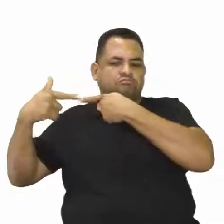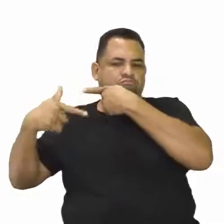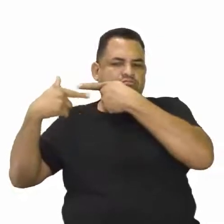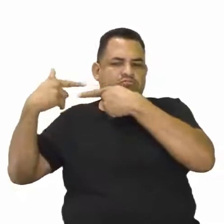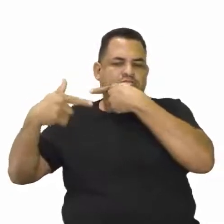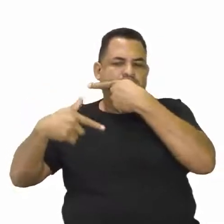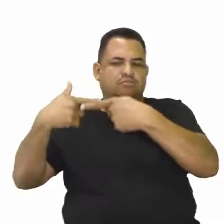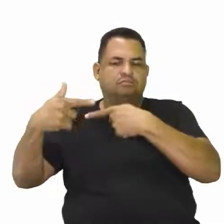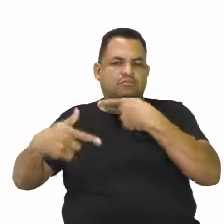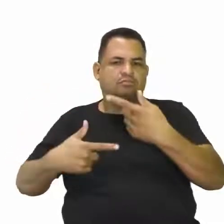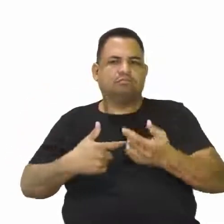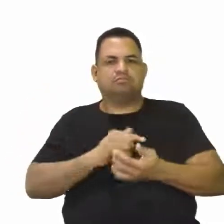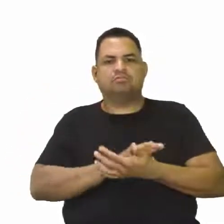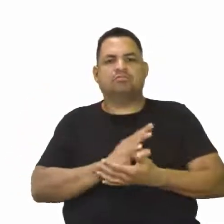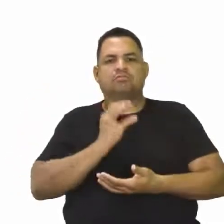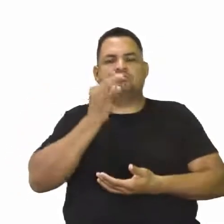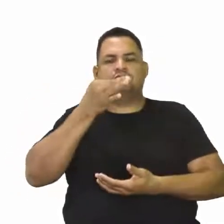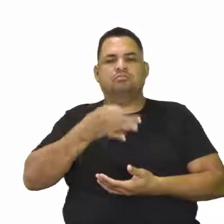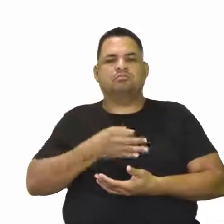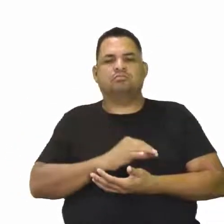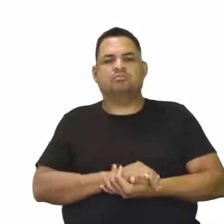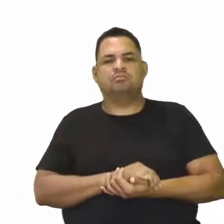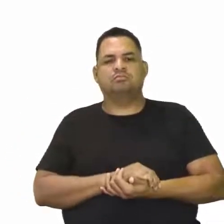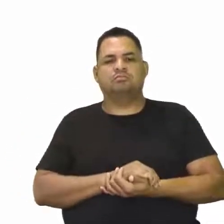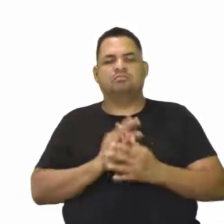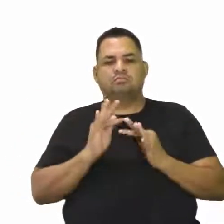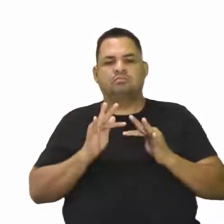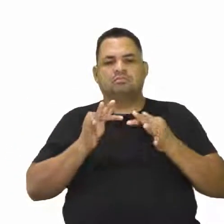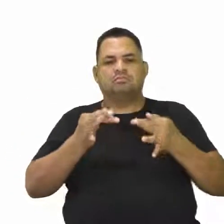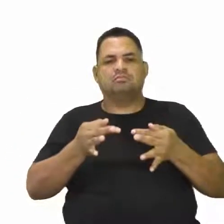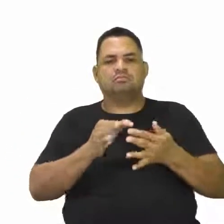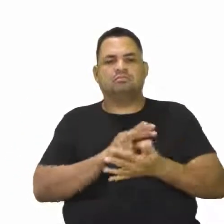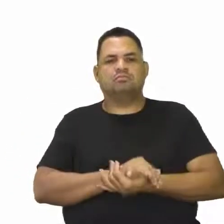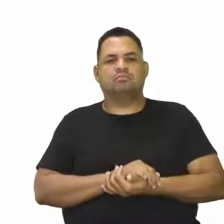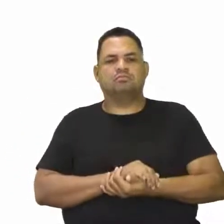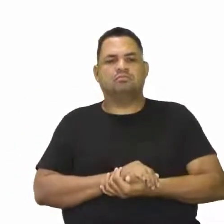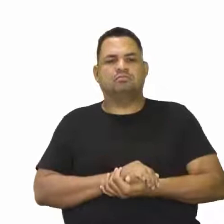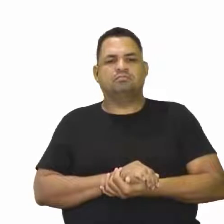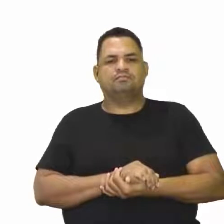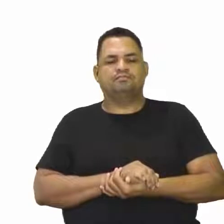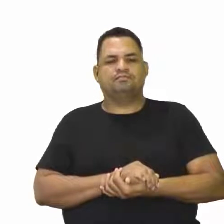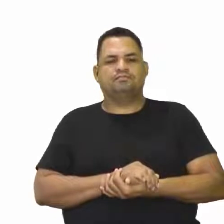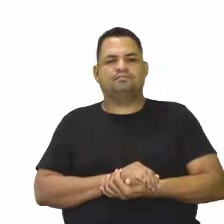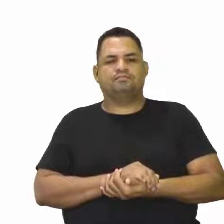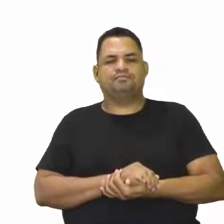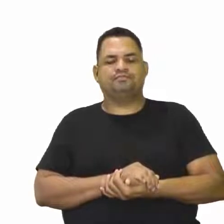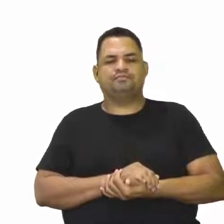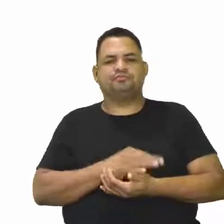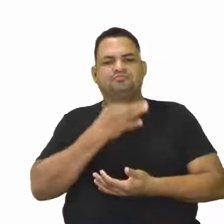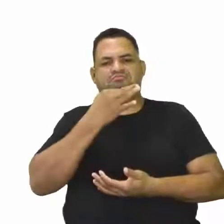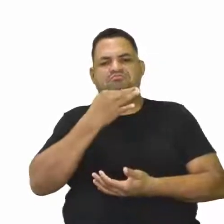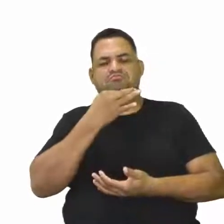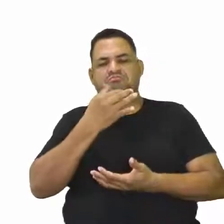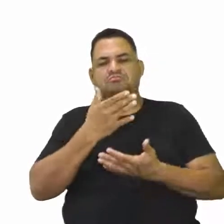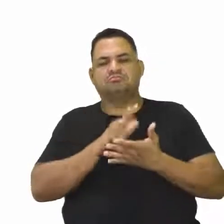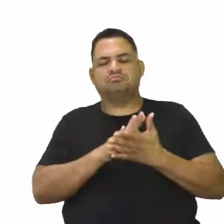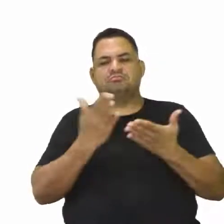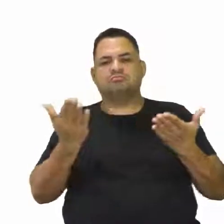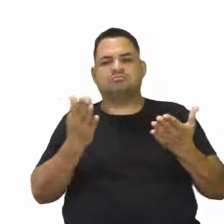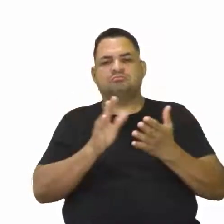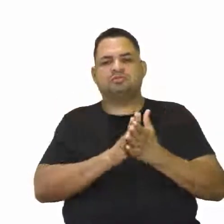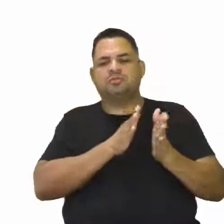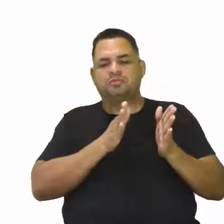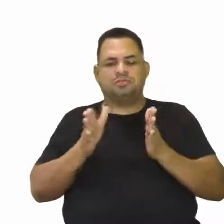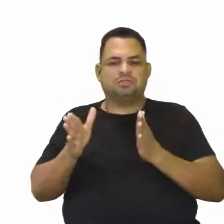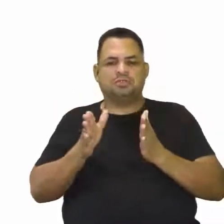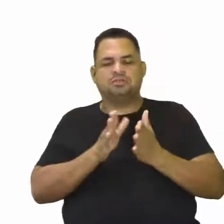em geração, certo? E ao final ele faz ali uma certa crítica, né, à